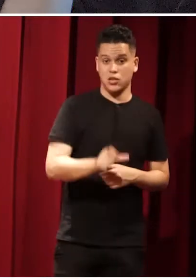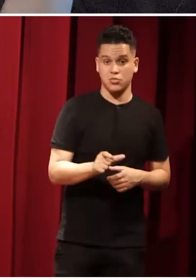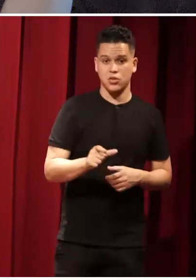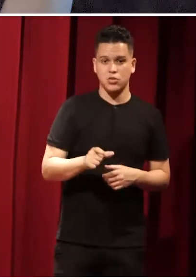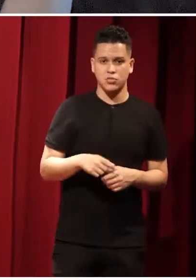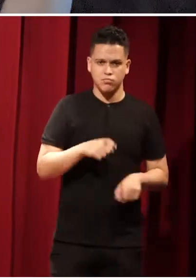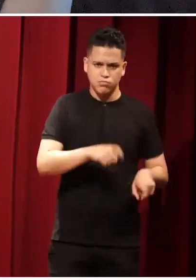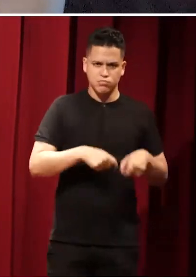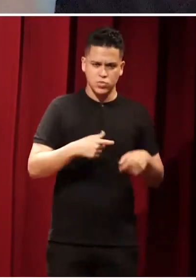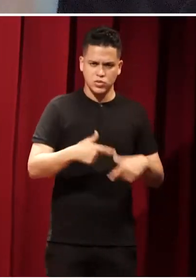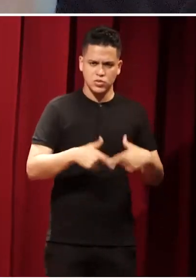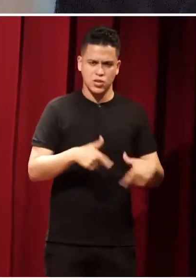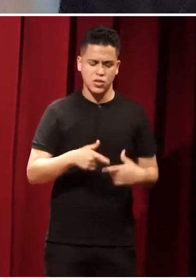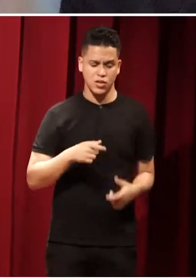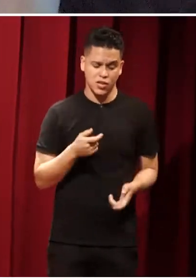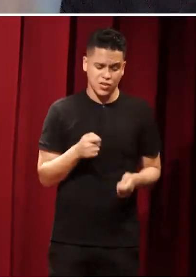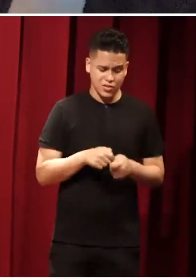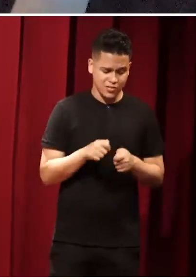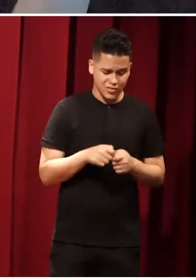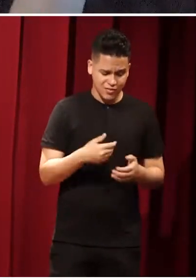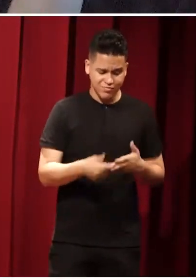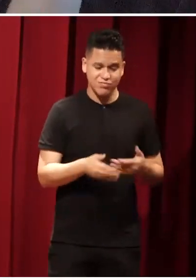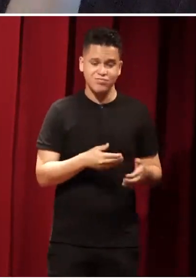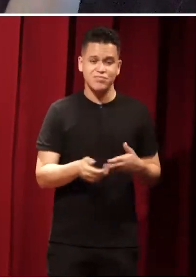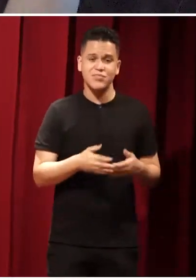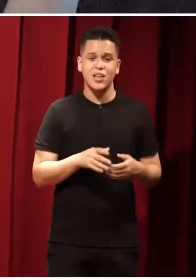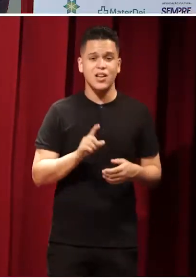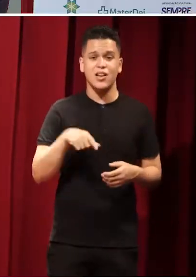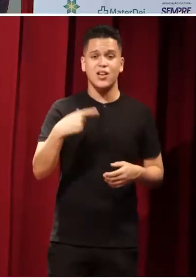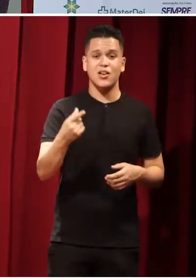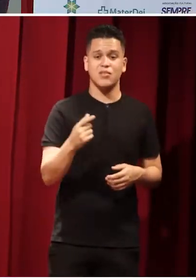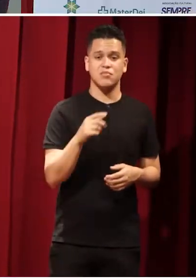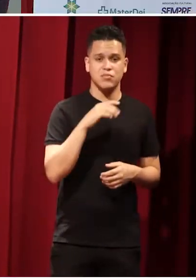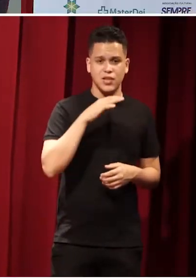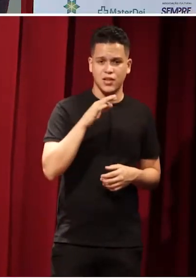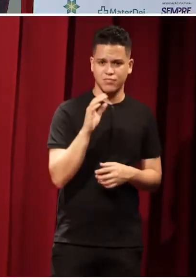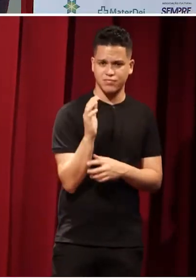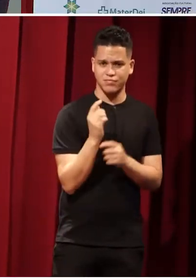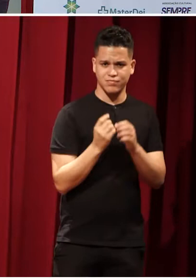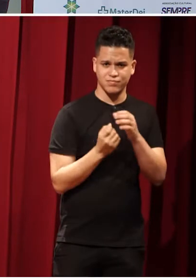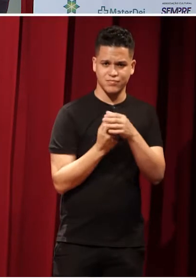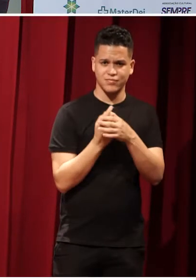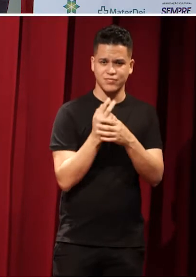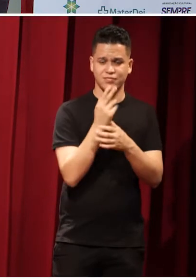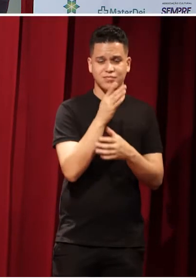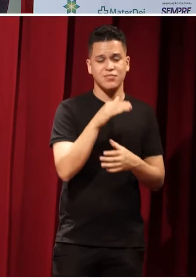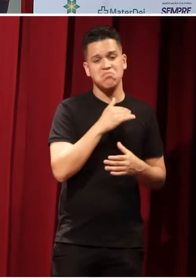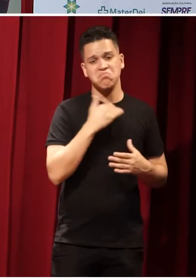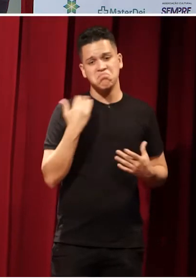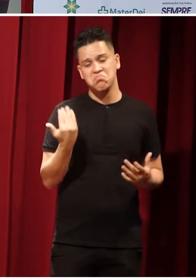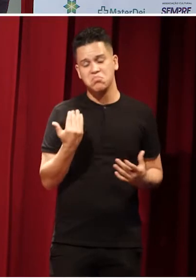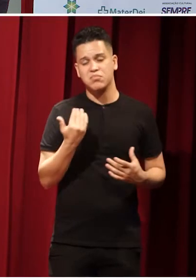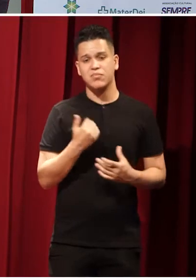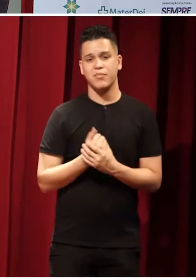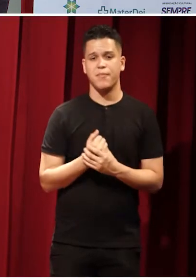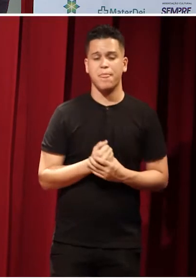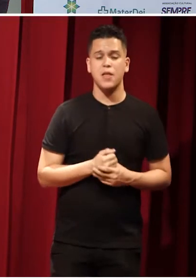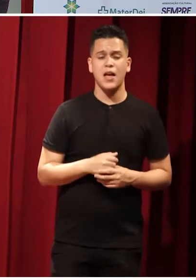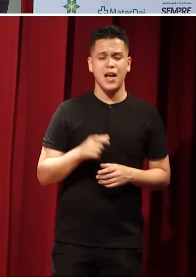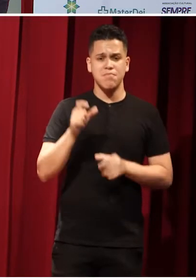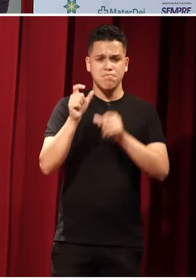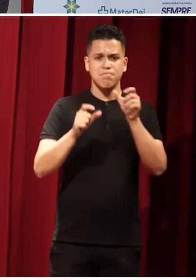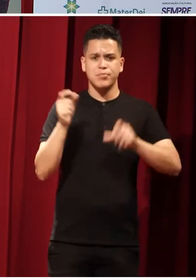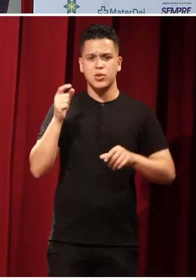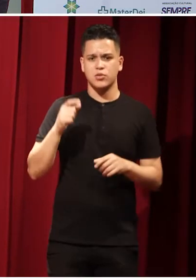tem ideia de como homem observa atentamente. Vai lá, planta muda, morre, etc. Os técnicos do